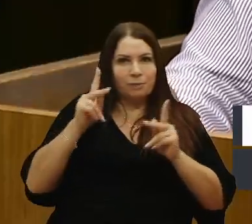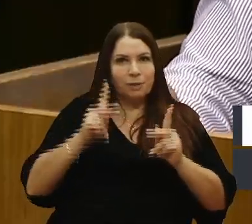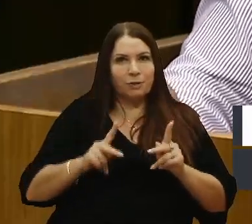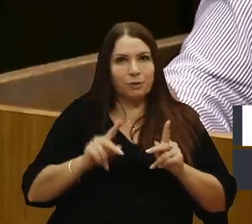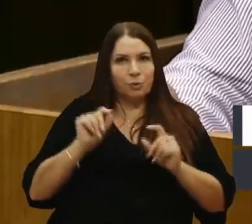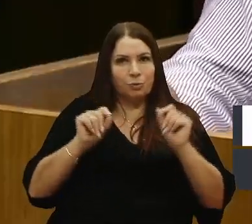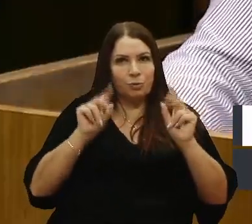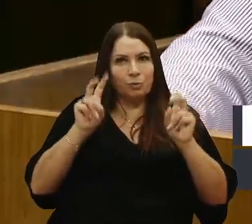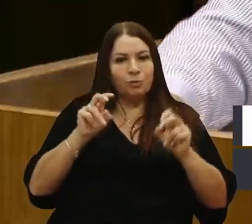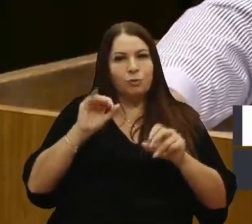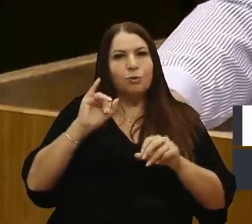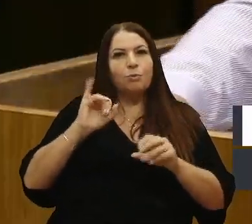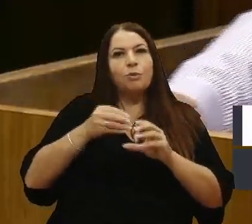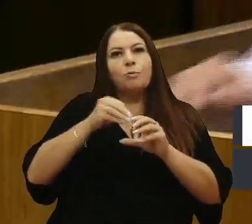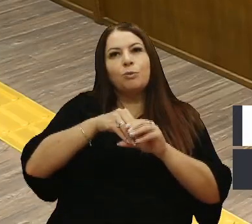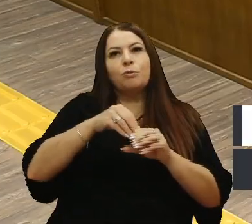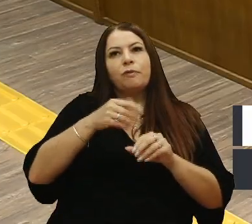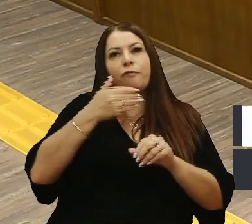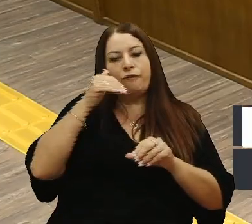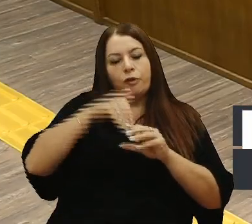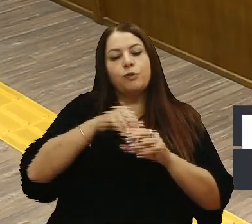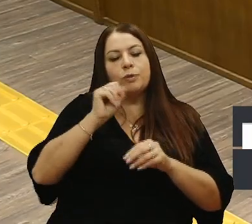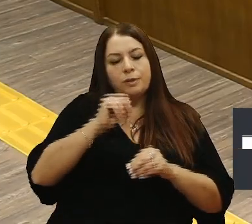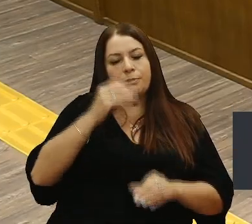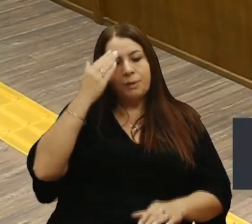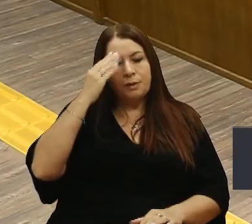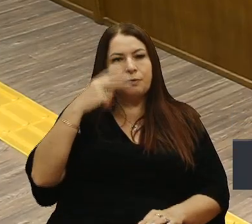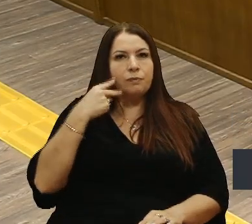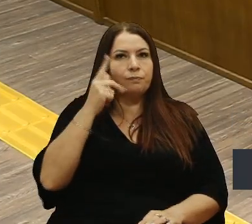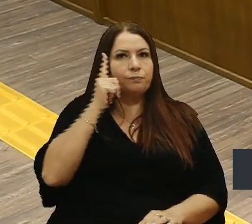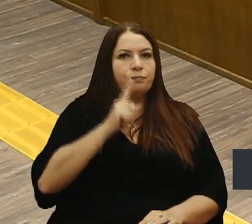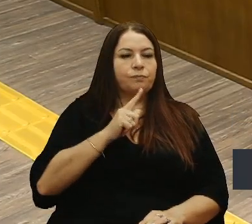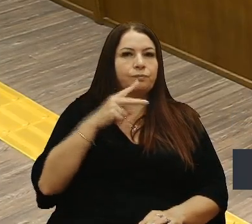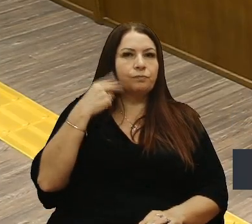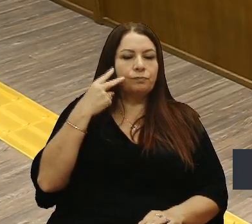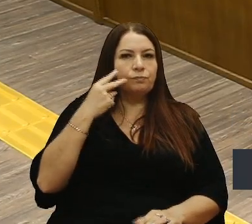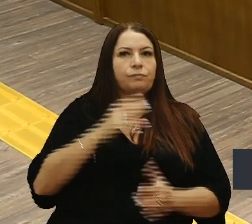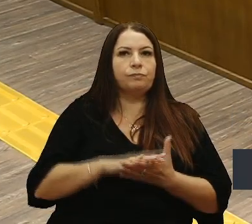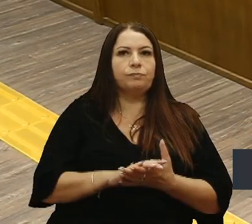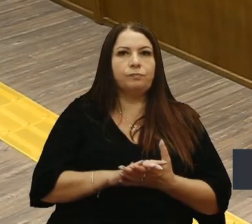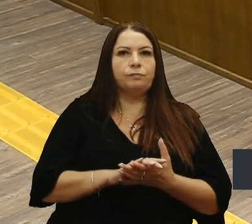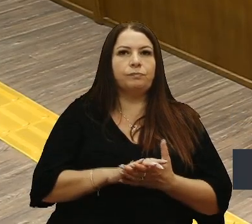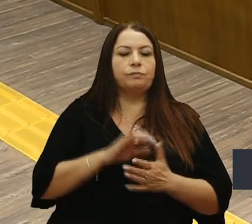sobre isso. Um momento oportuno, logicamente, eu voto sim. Obrigado, vereador Lucas. Próxima vereadora inscrita, vereadora Estela Balardi.